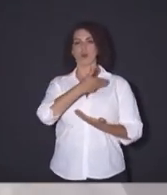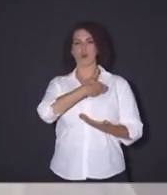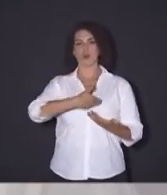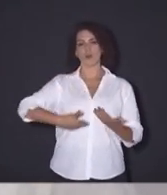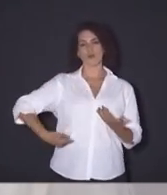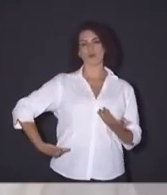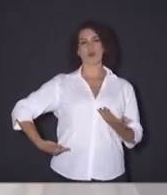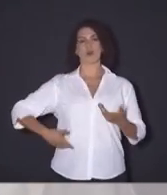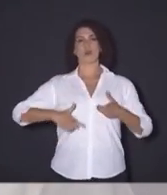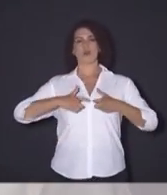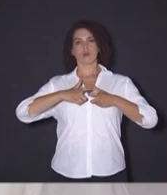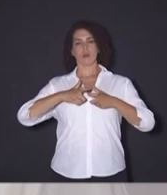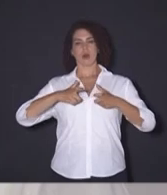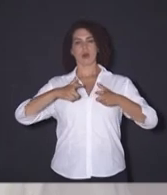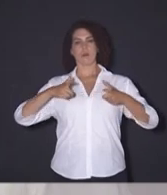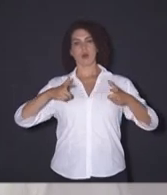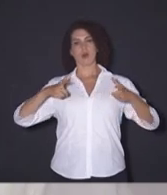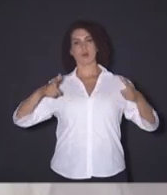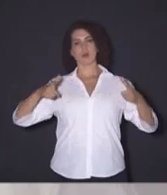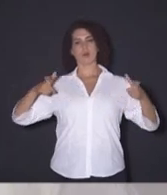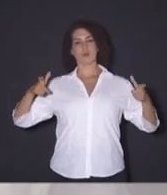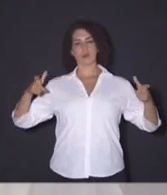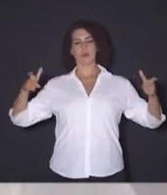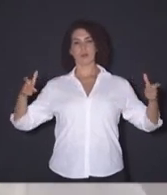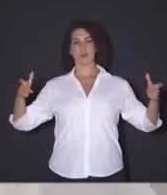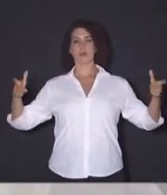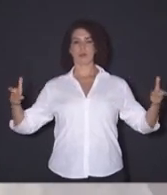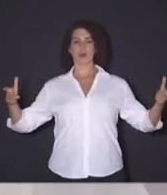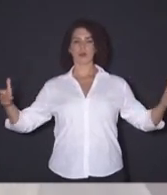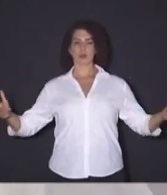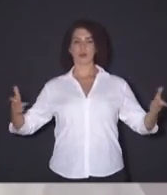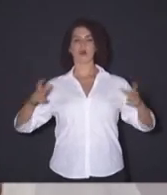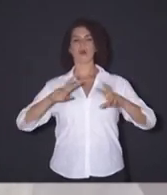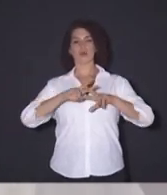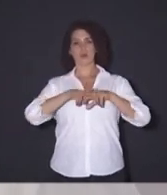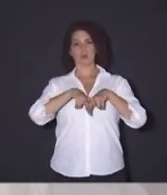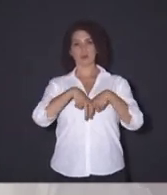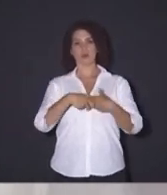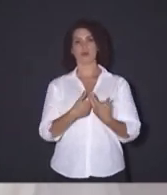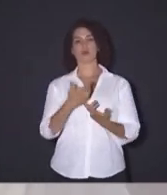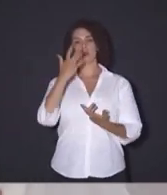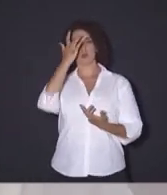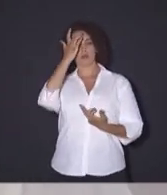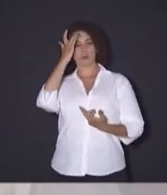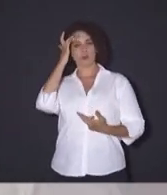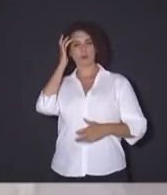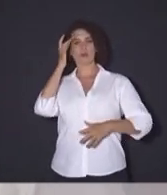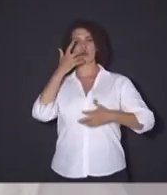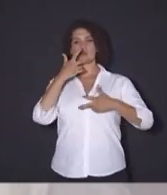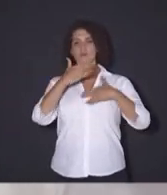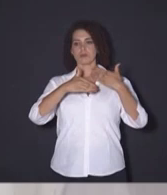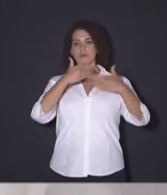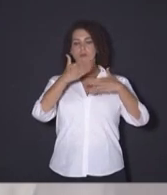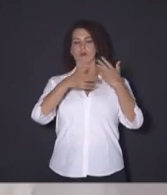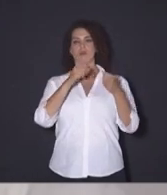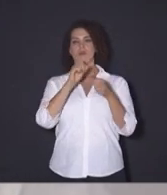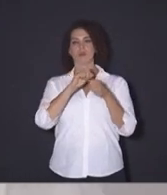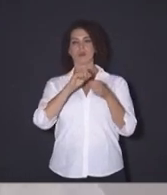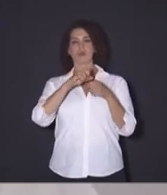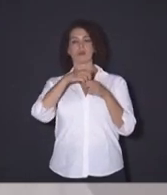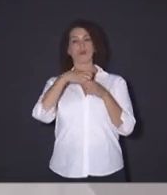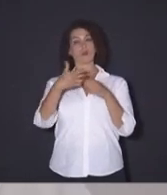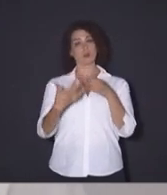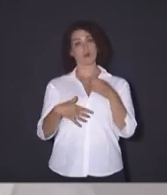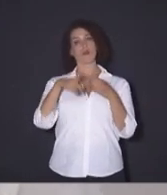ampliando conforme a enormidade de iniciativas que vão surgindo e que vão produzir um conteúdo que nós podemos